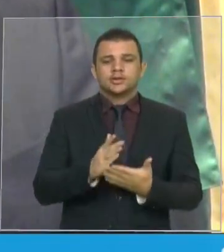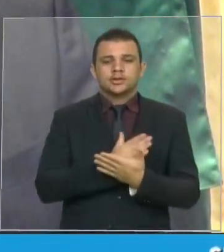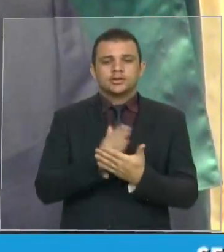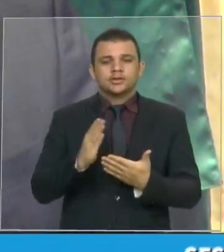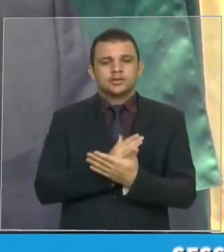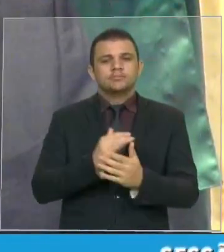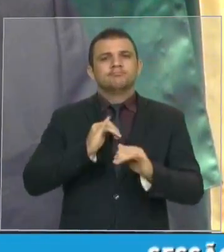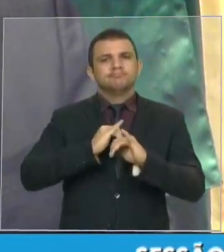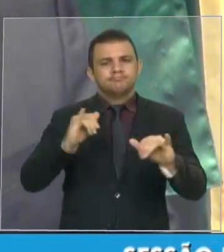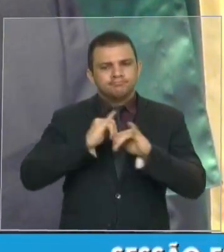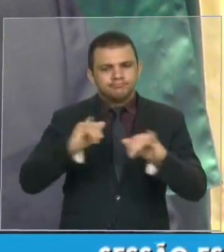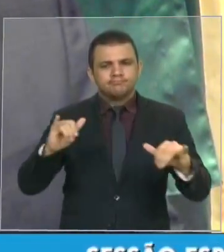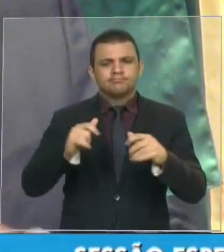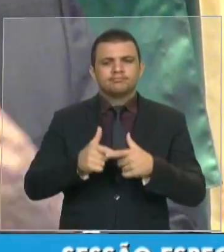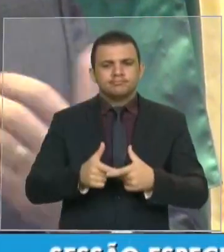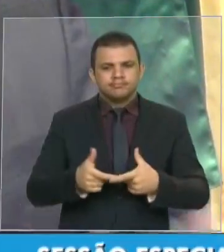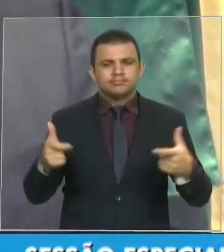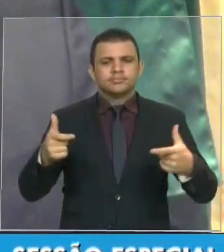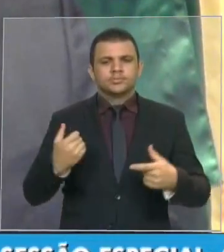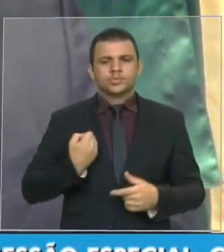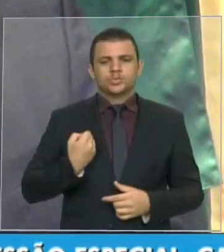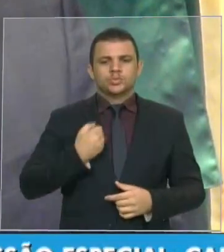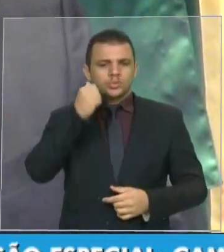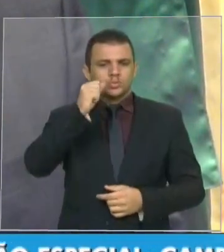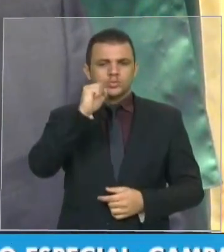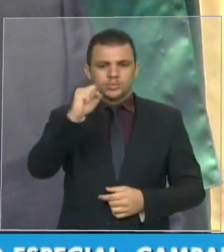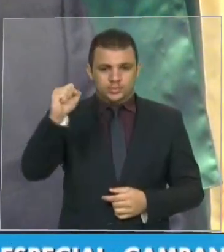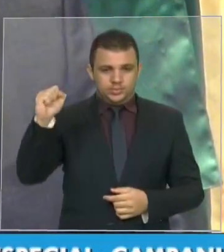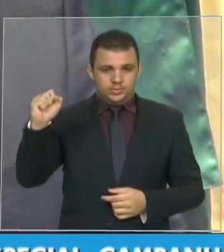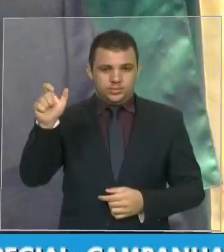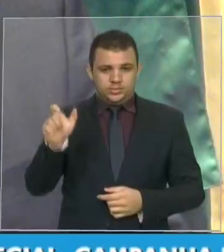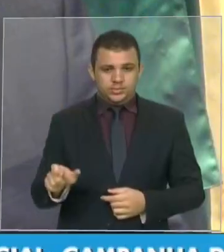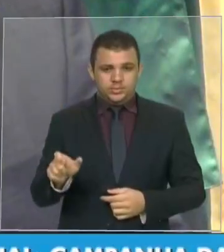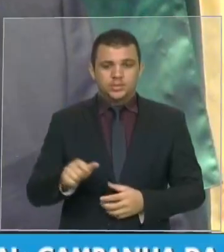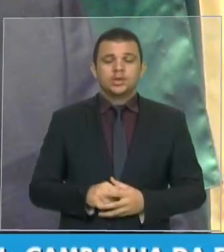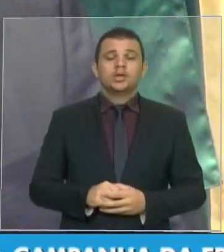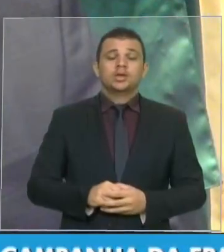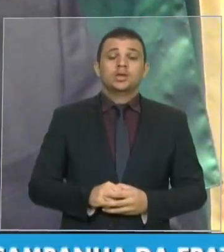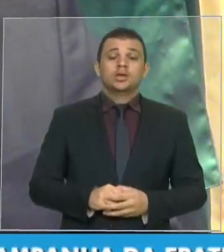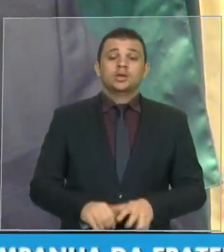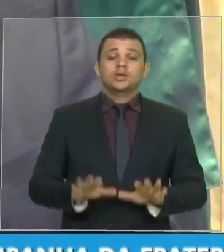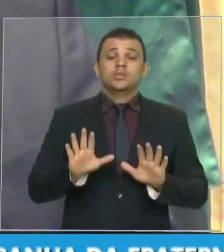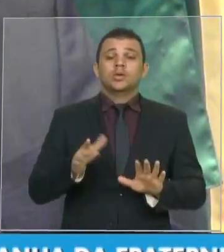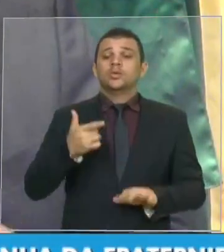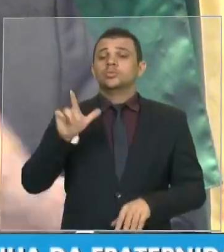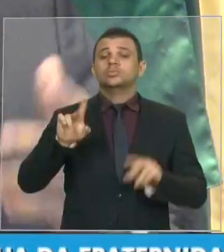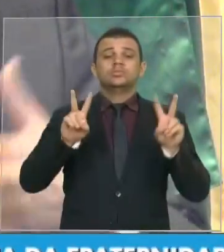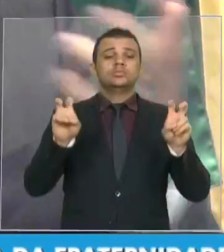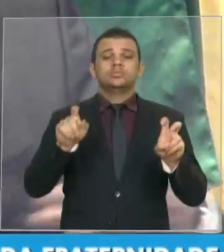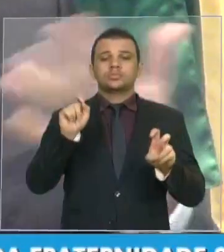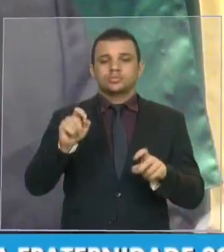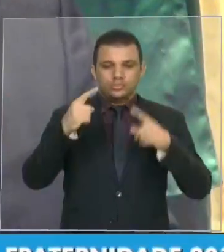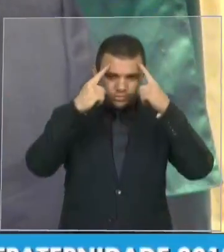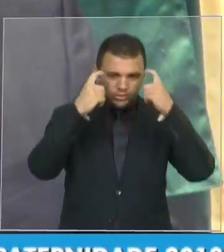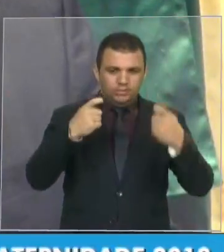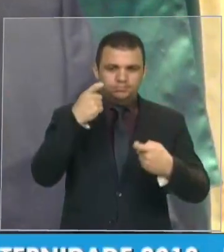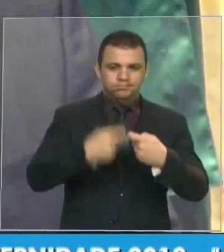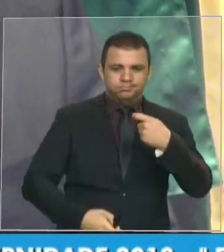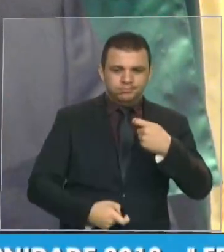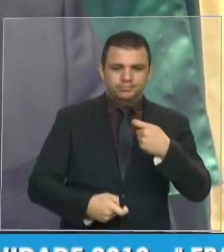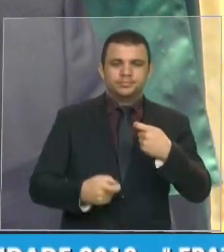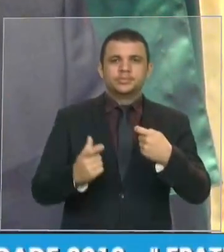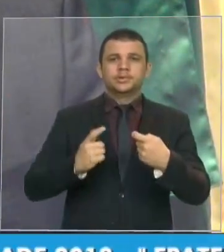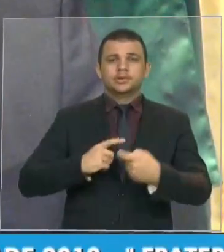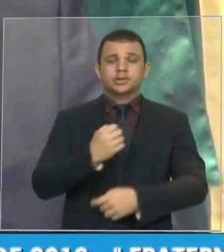de feminicídios. Em relação a estupro, Dom Belisário, é que, apesar dos números que são divulgados